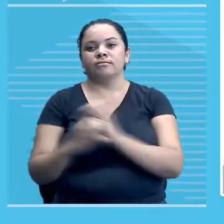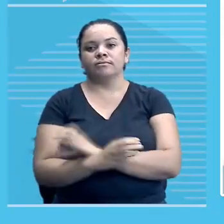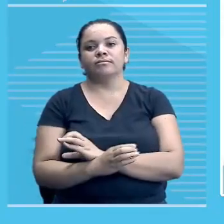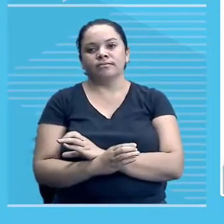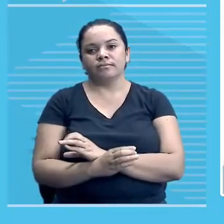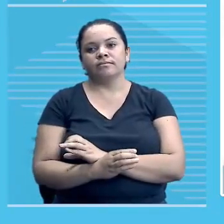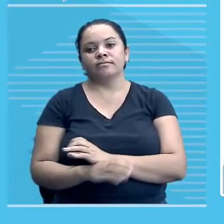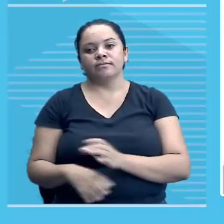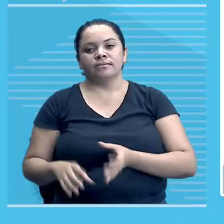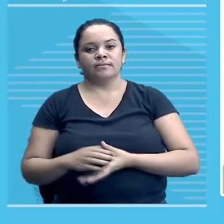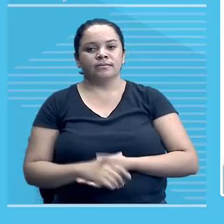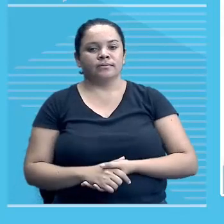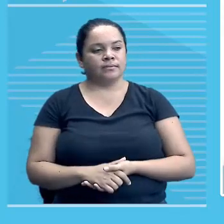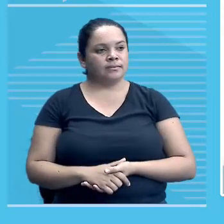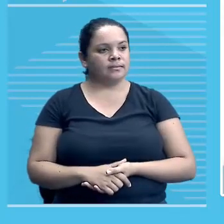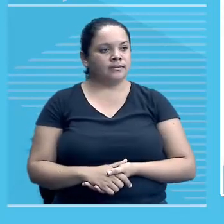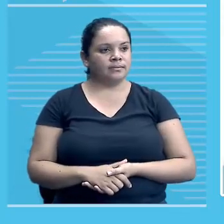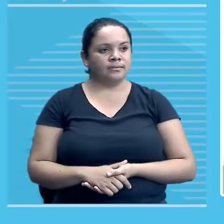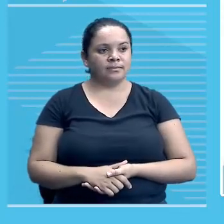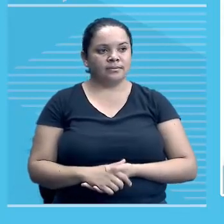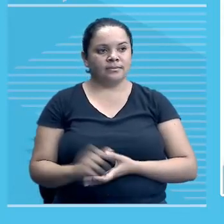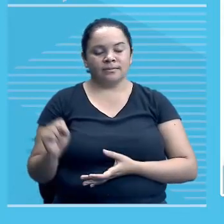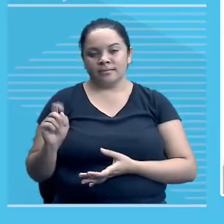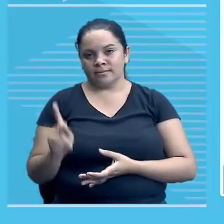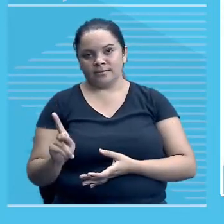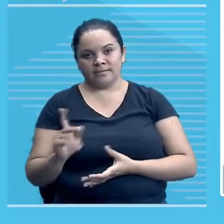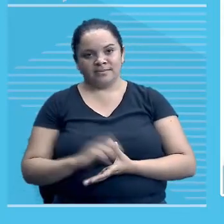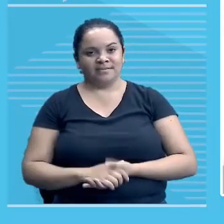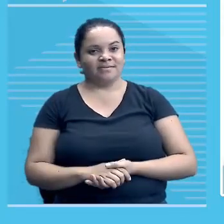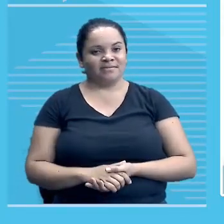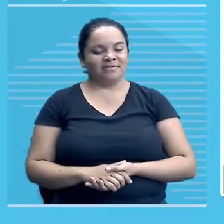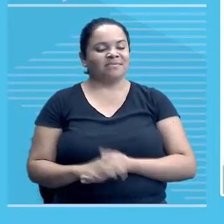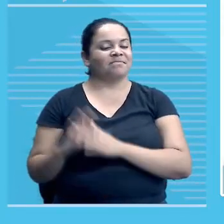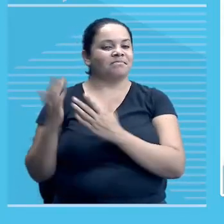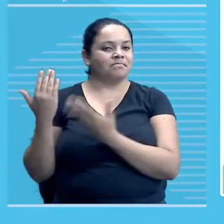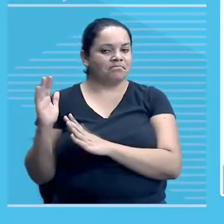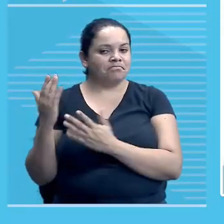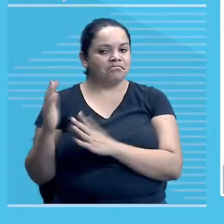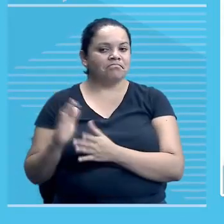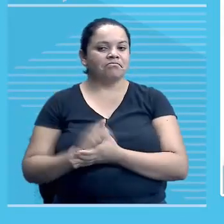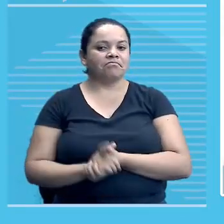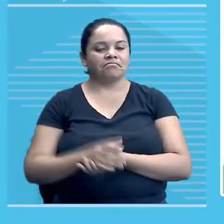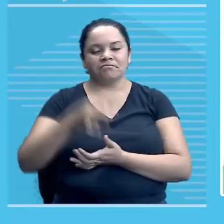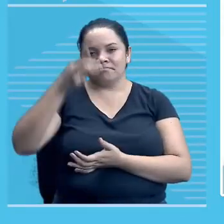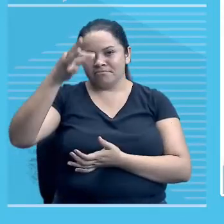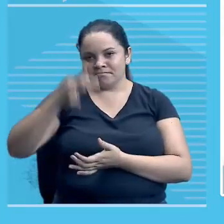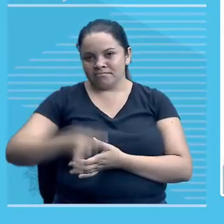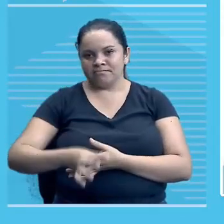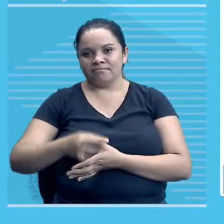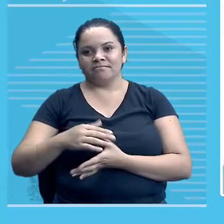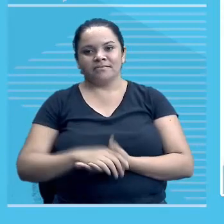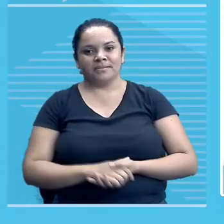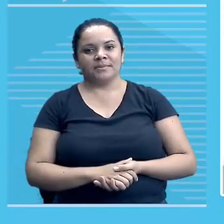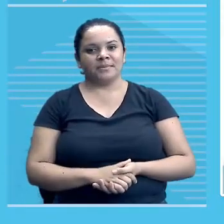Completa. Não é não, Gabriel? Olha aí, muito bem, corretíssimo aí.